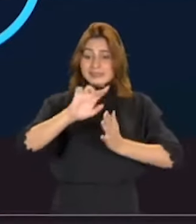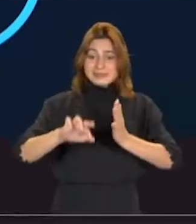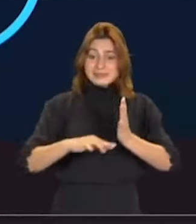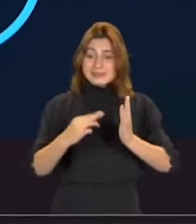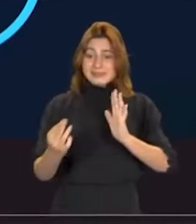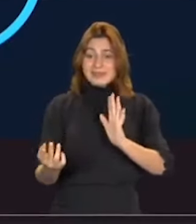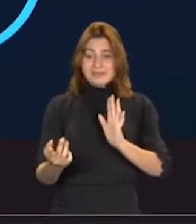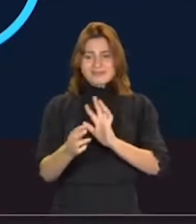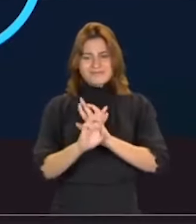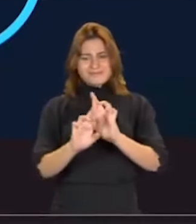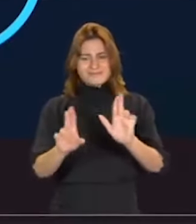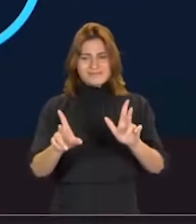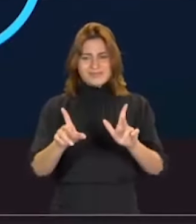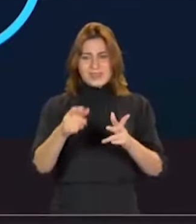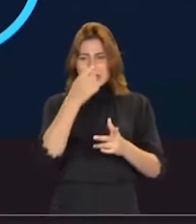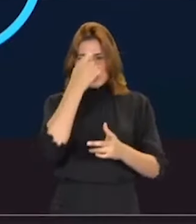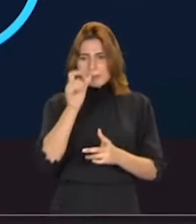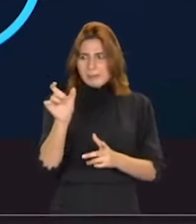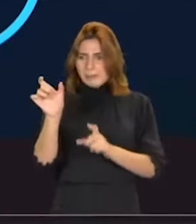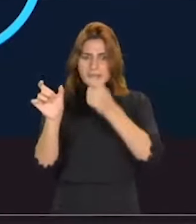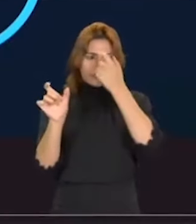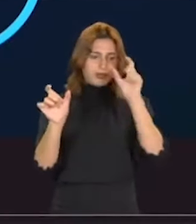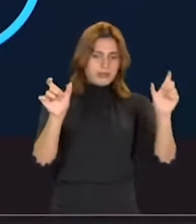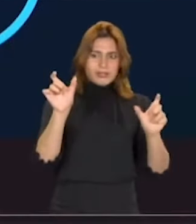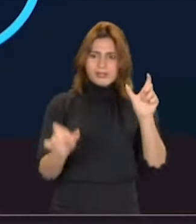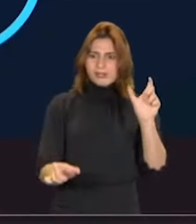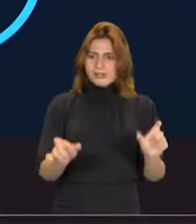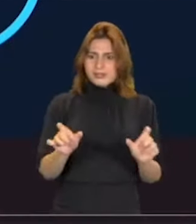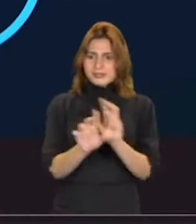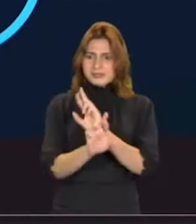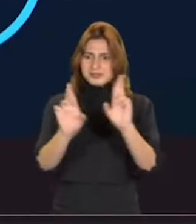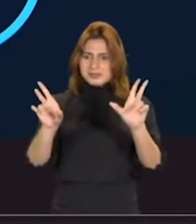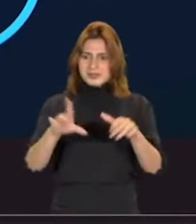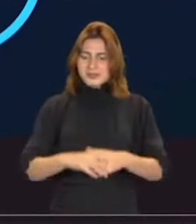entre personalidades, entre ideologias, entre